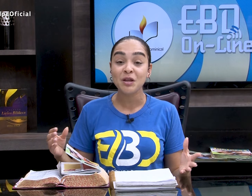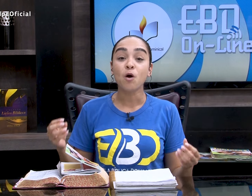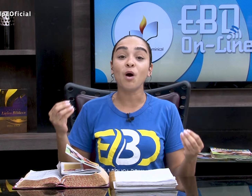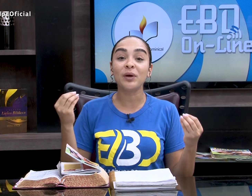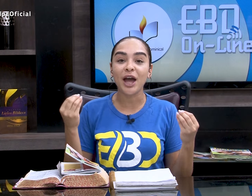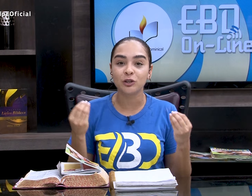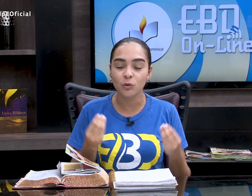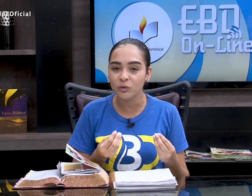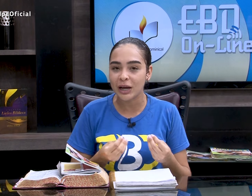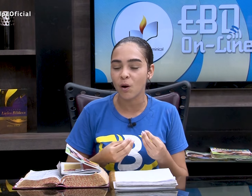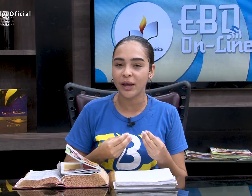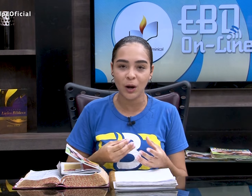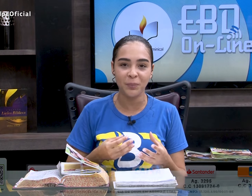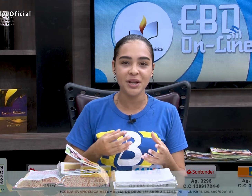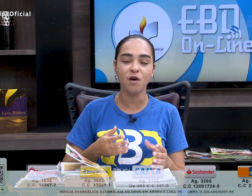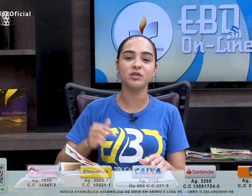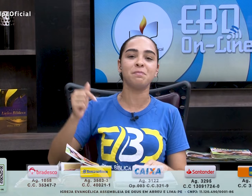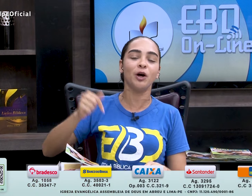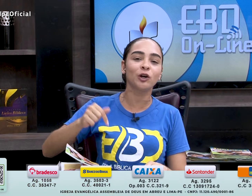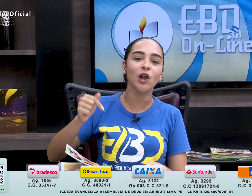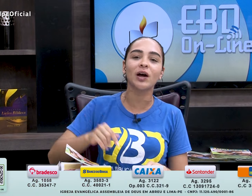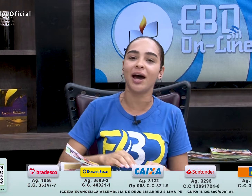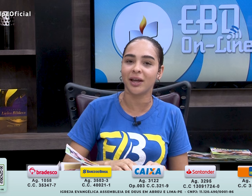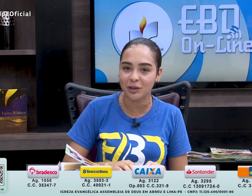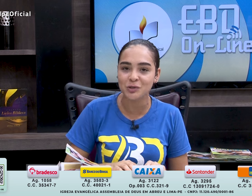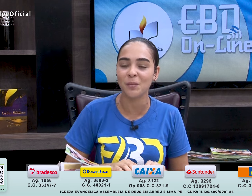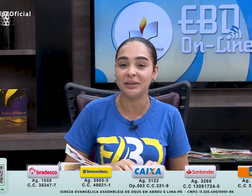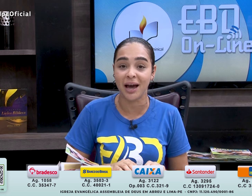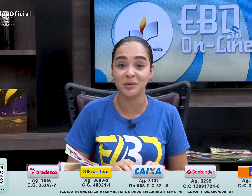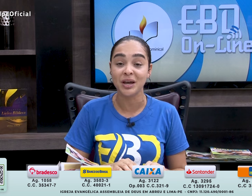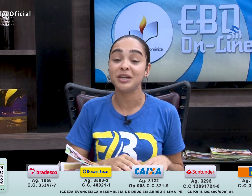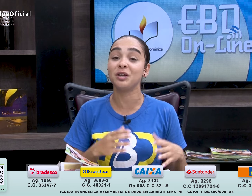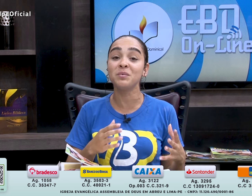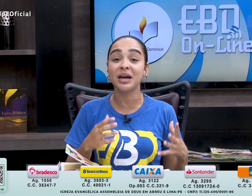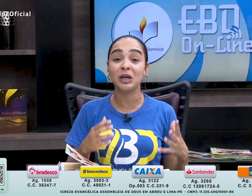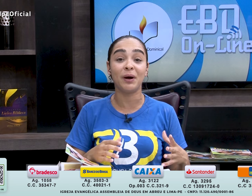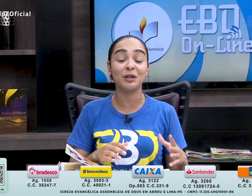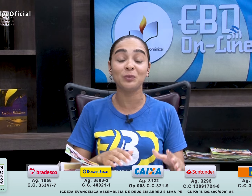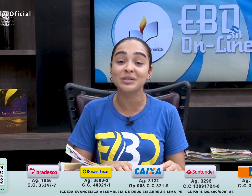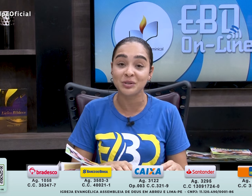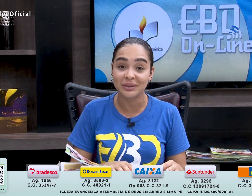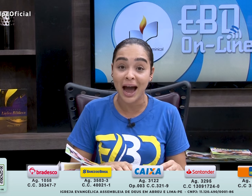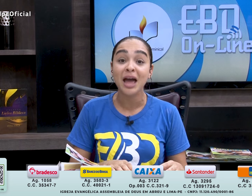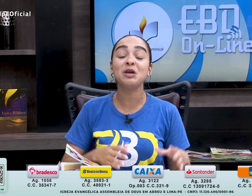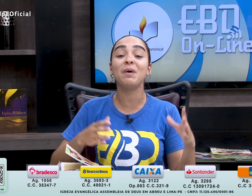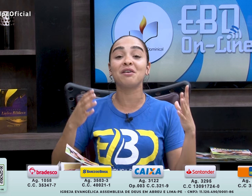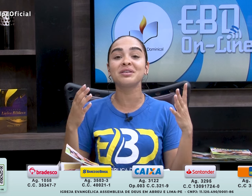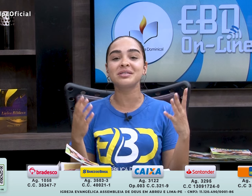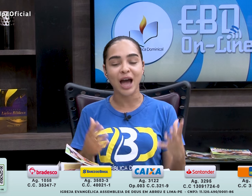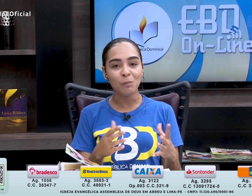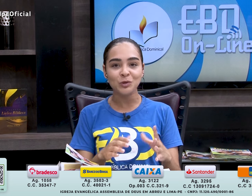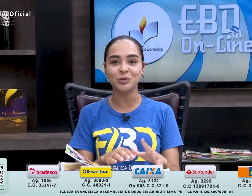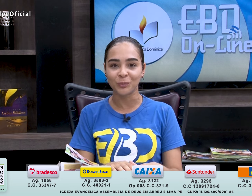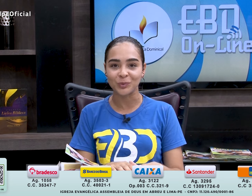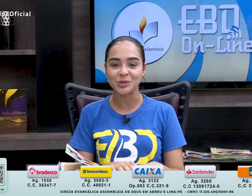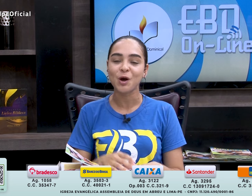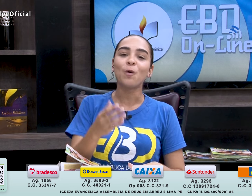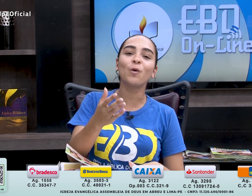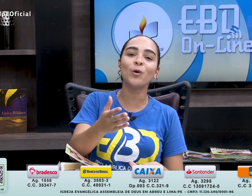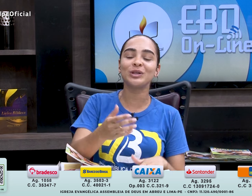bem qualquer dúvida qualquer opinião você pode colocar aqui nos comentários estamos aqui para nos ajudar e para avançarmos